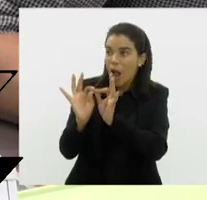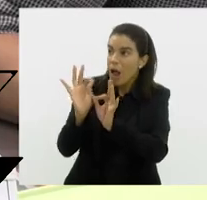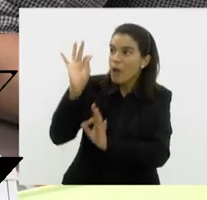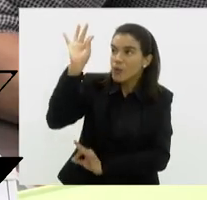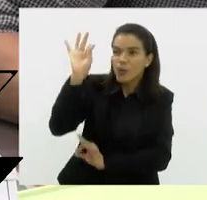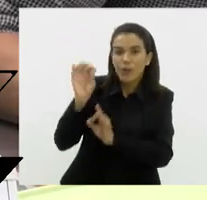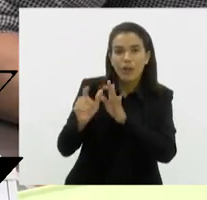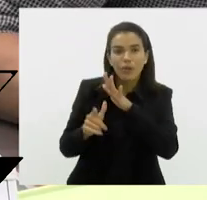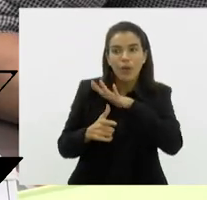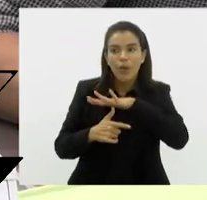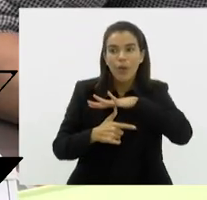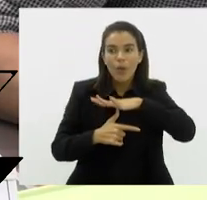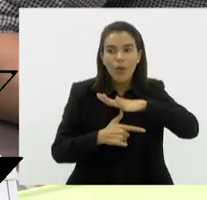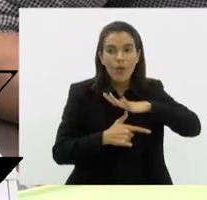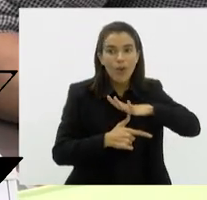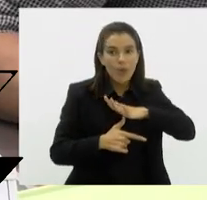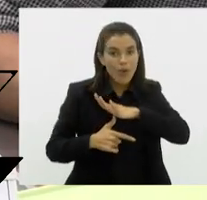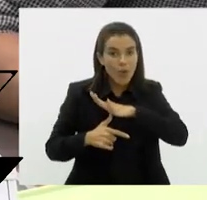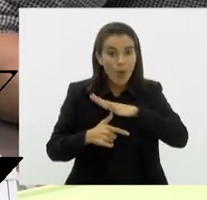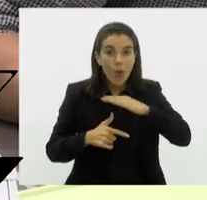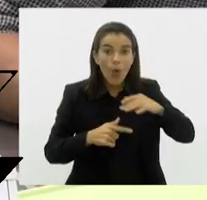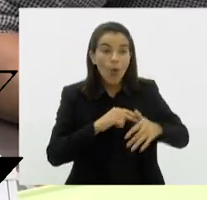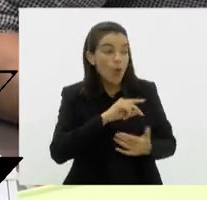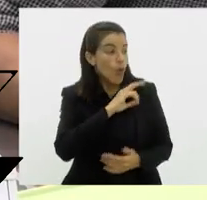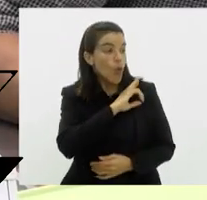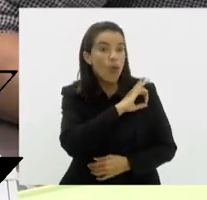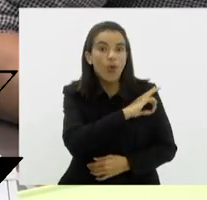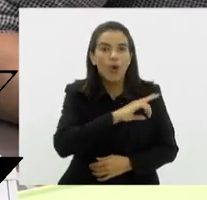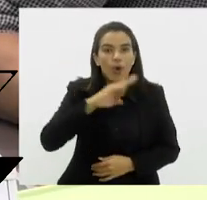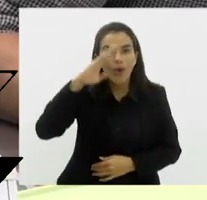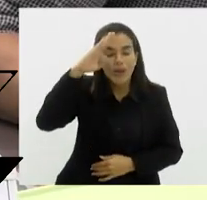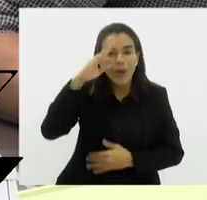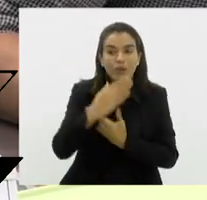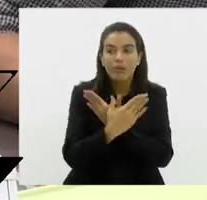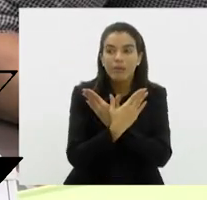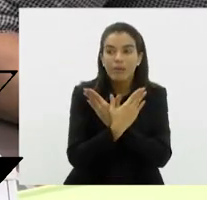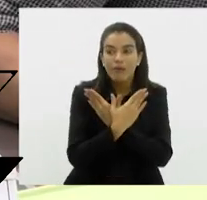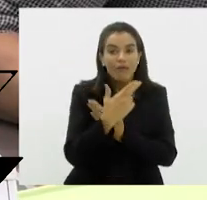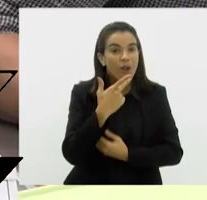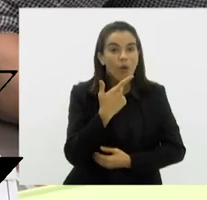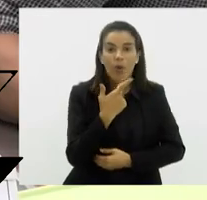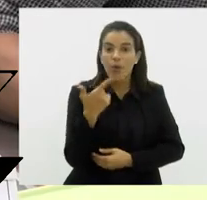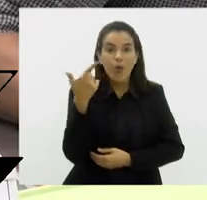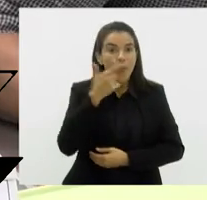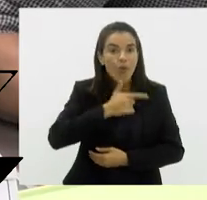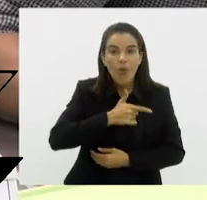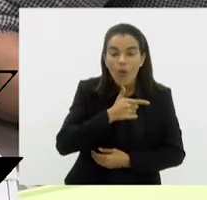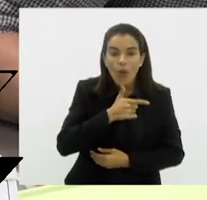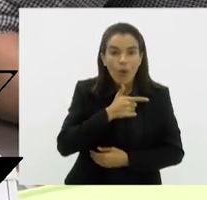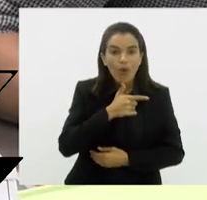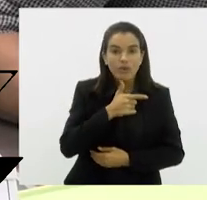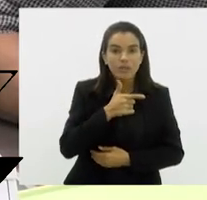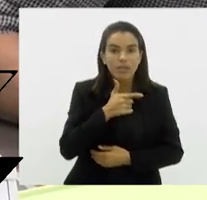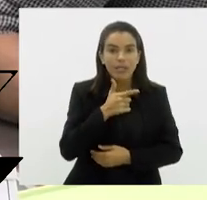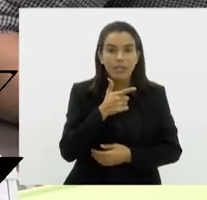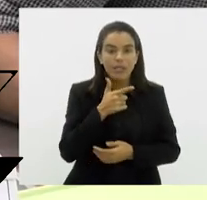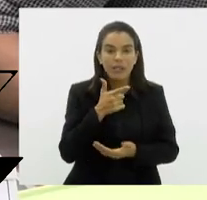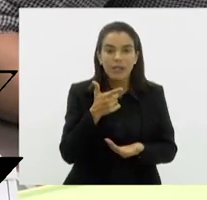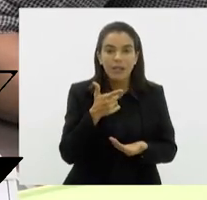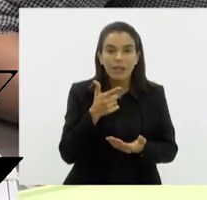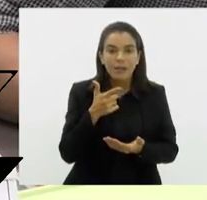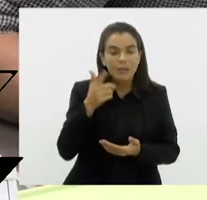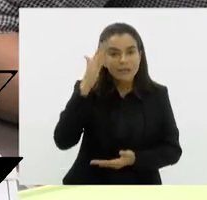helicópteros. Aquilo que o coronel da aeronáutica disse que não conseguia fazer para cumprir a